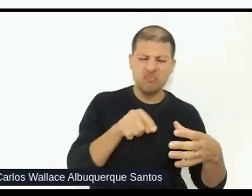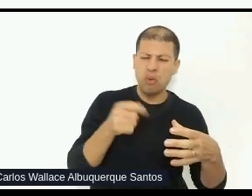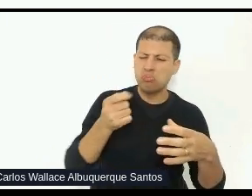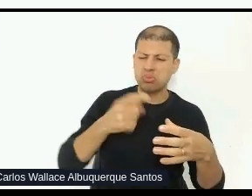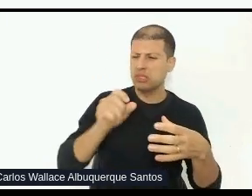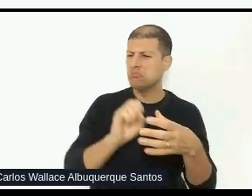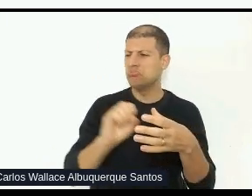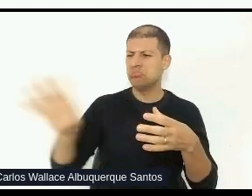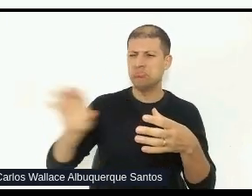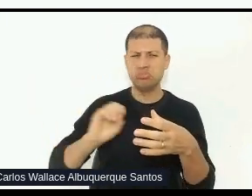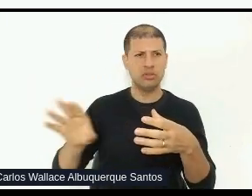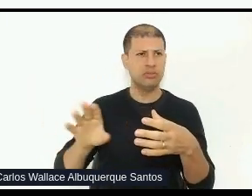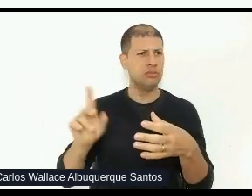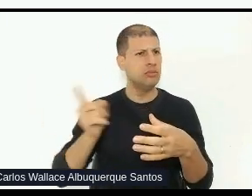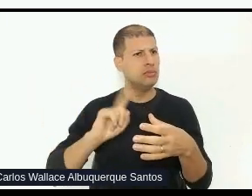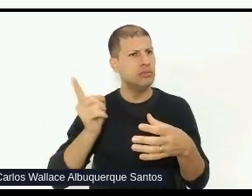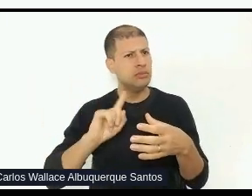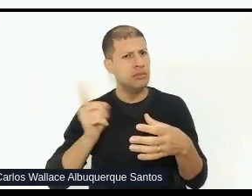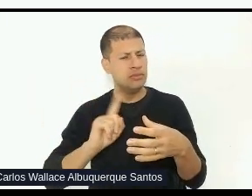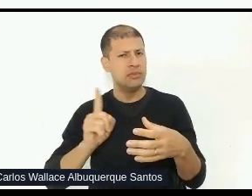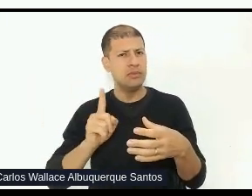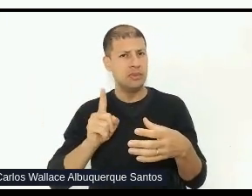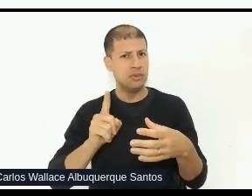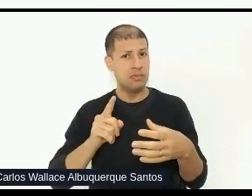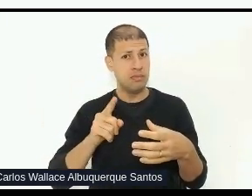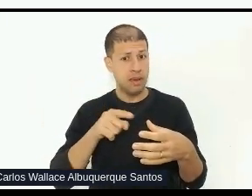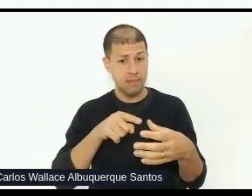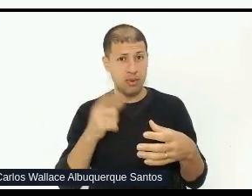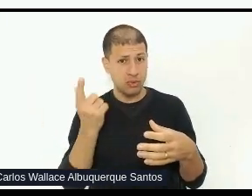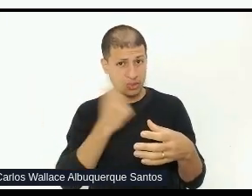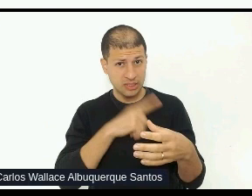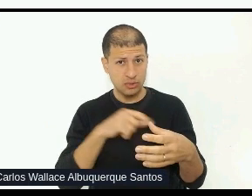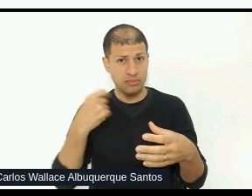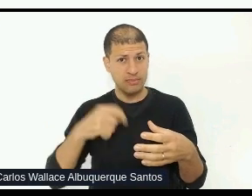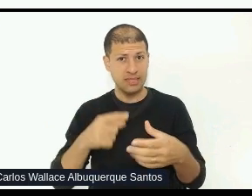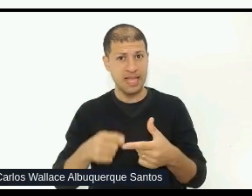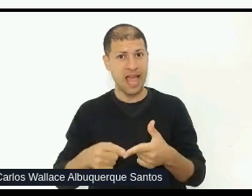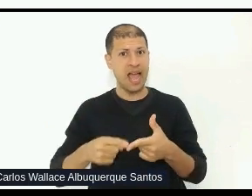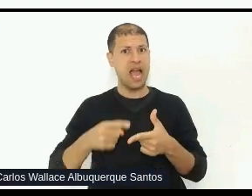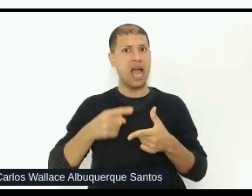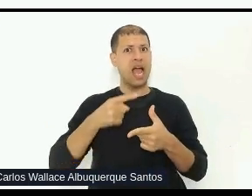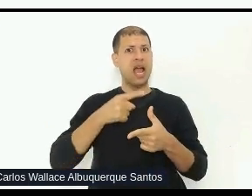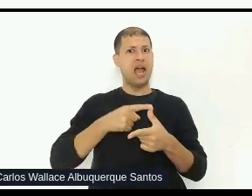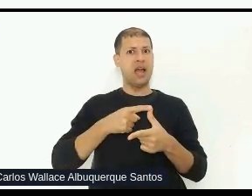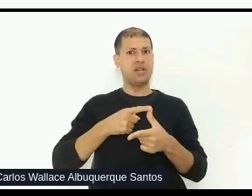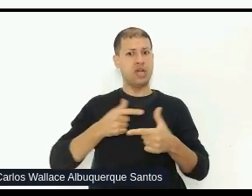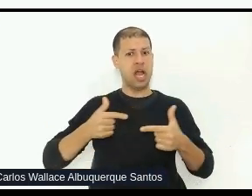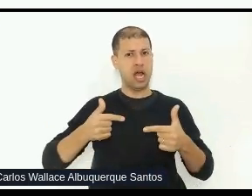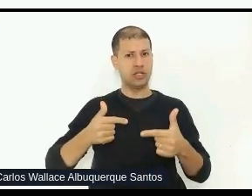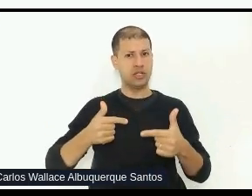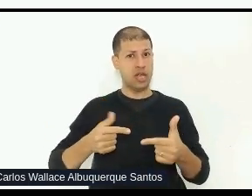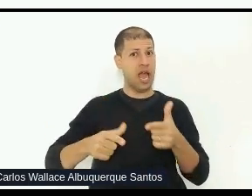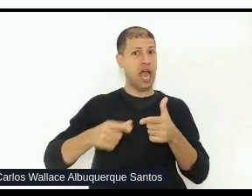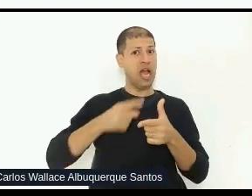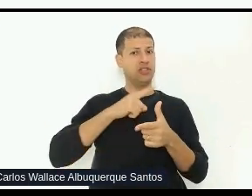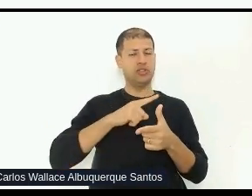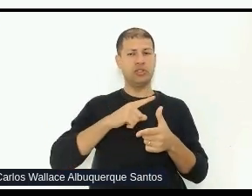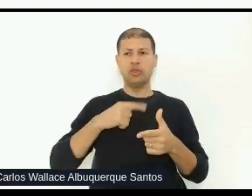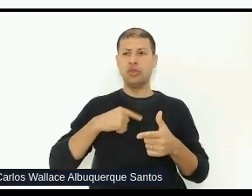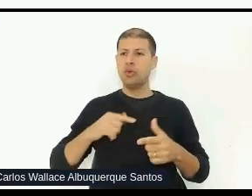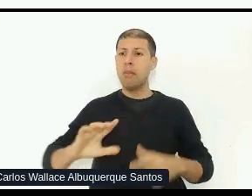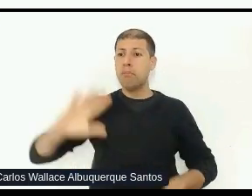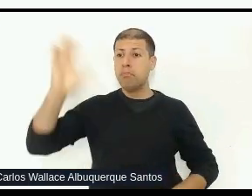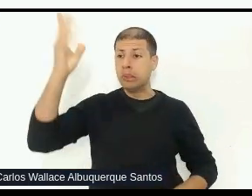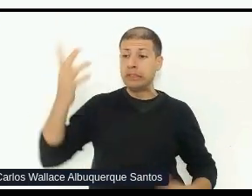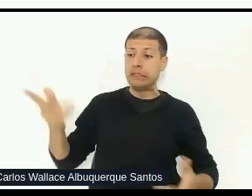Para fazer isso, temos que ser proativos e não reativos, não só reativos. Tem